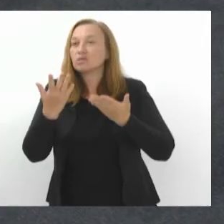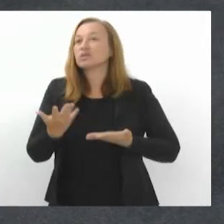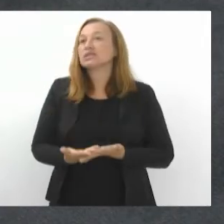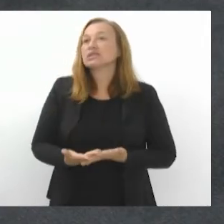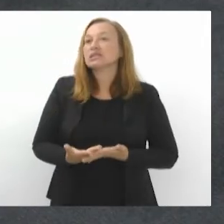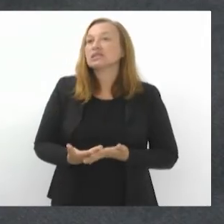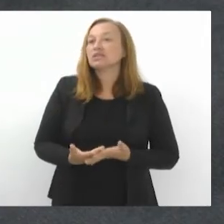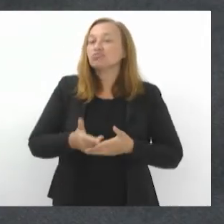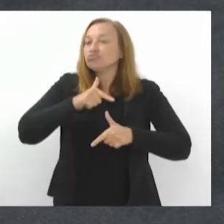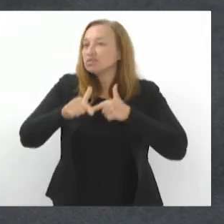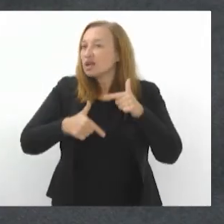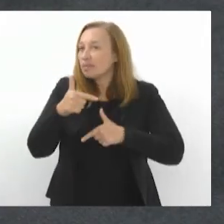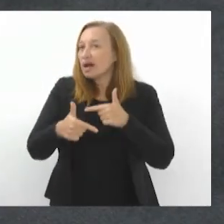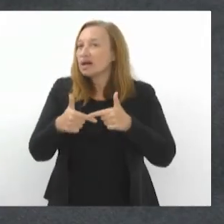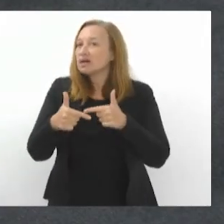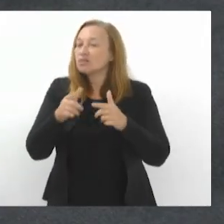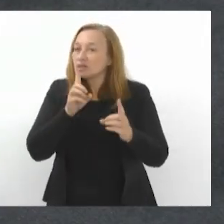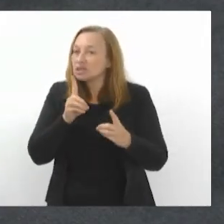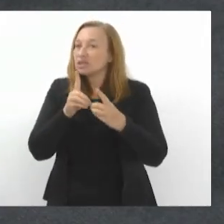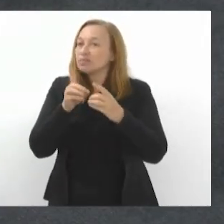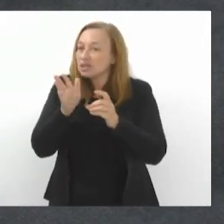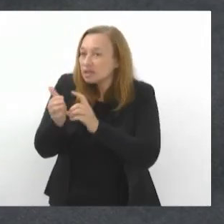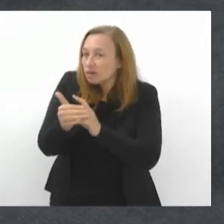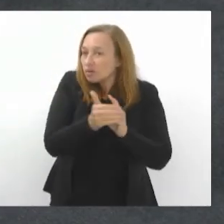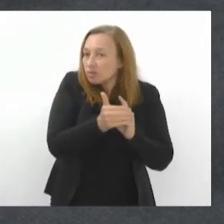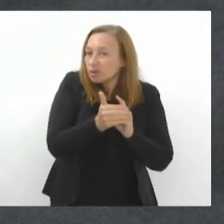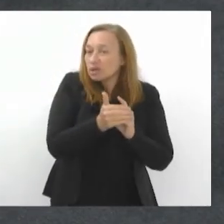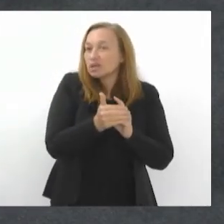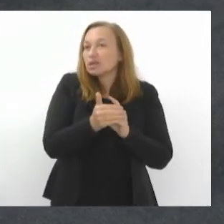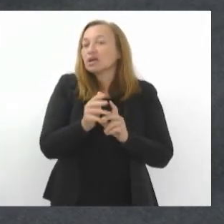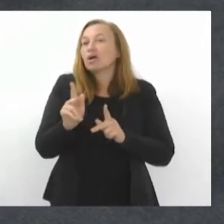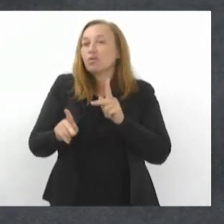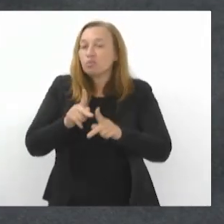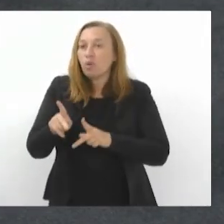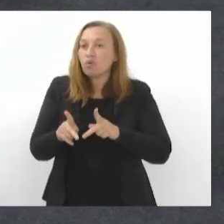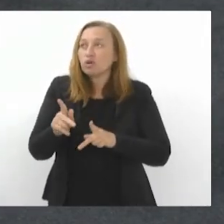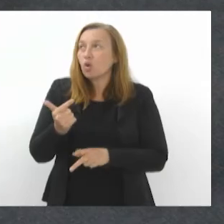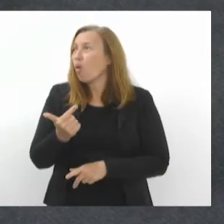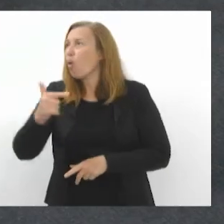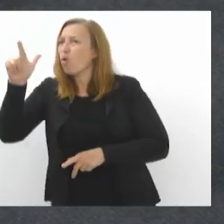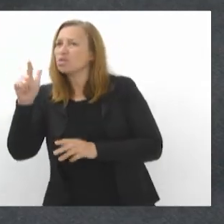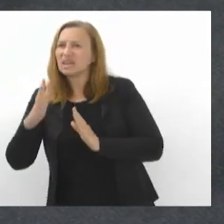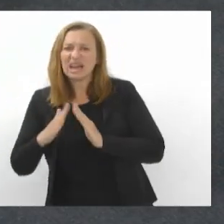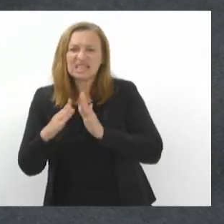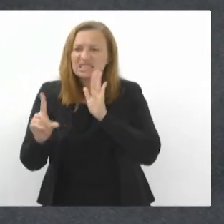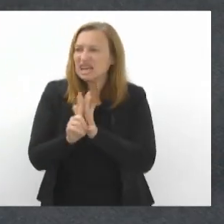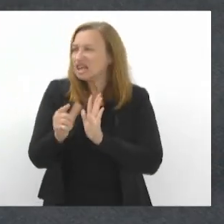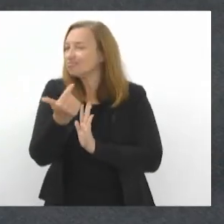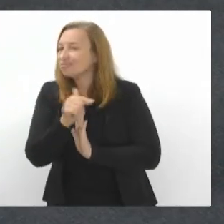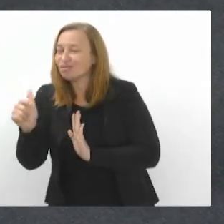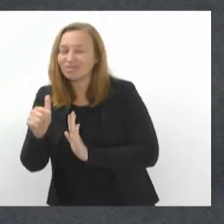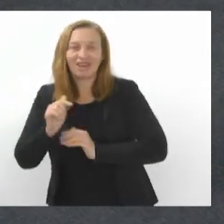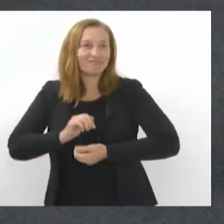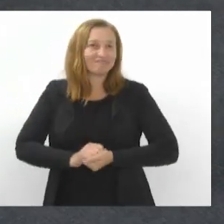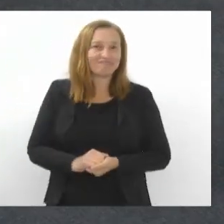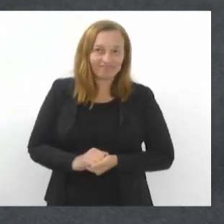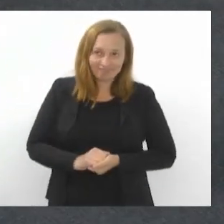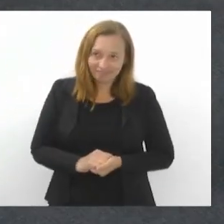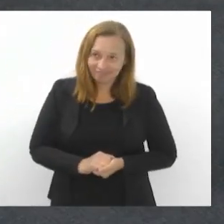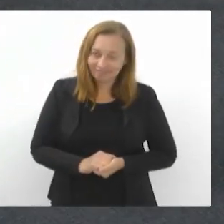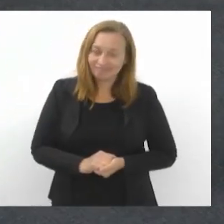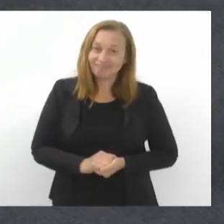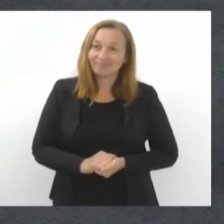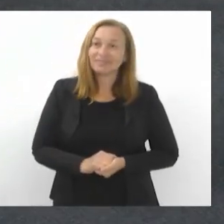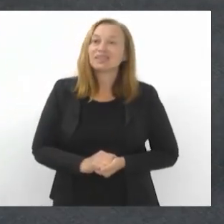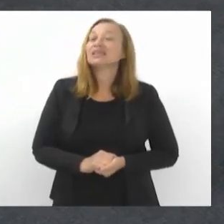um trabalho de atendimento e acolhimento ao público que nenhuma outra a Assembleia Legislativa